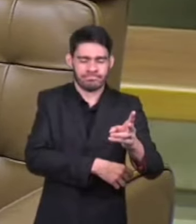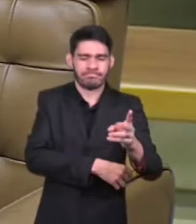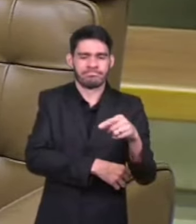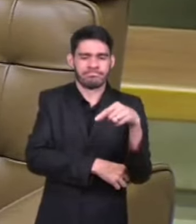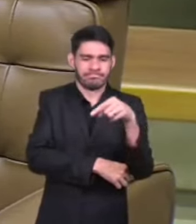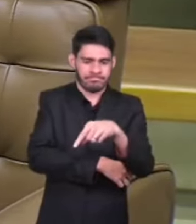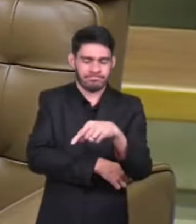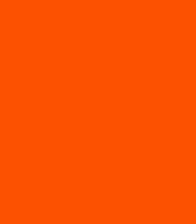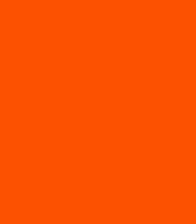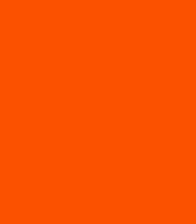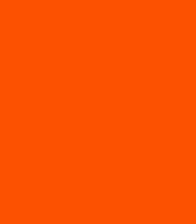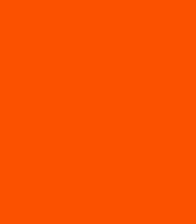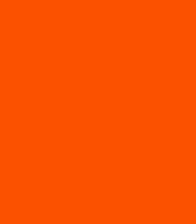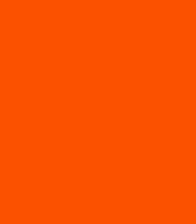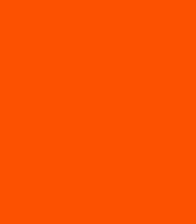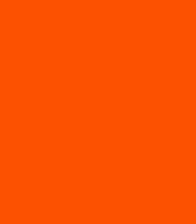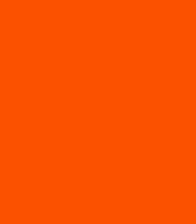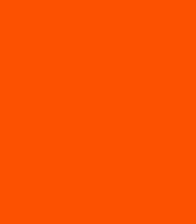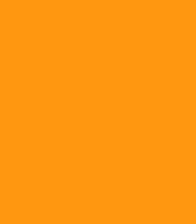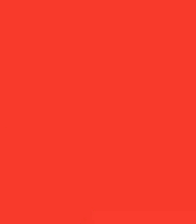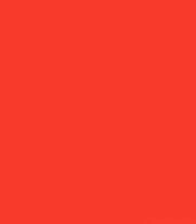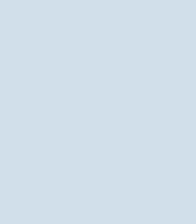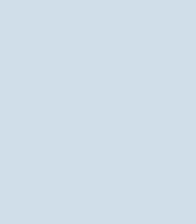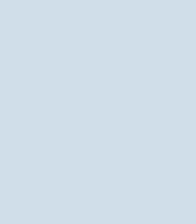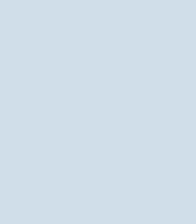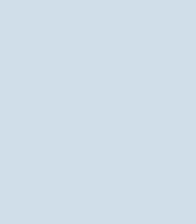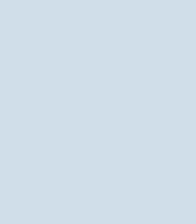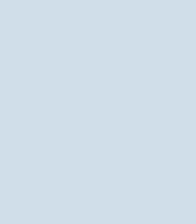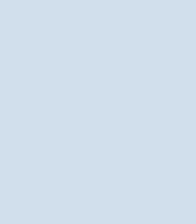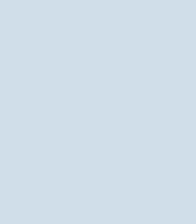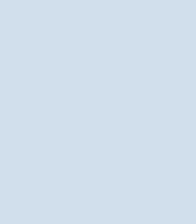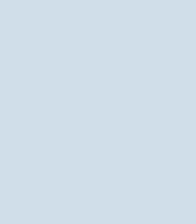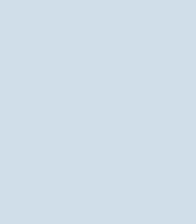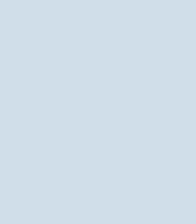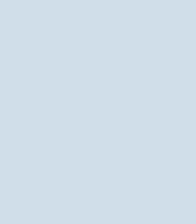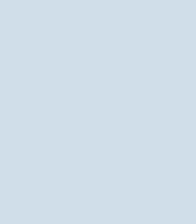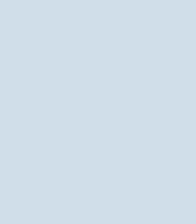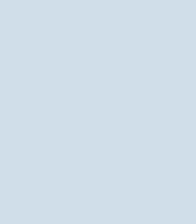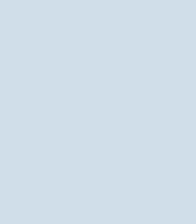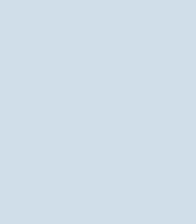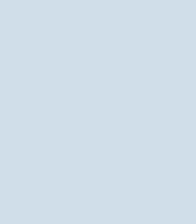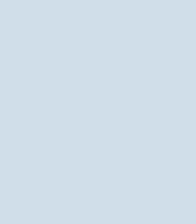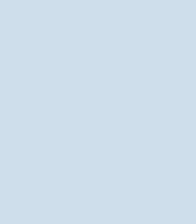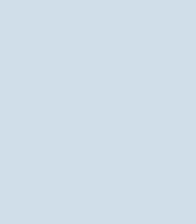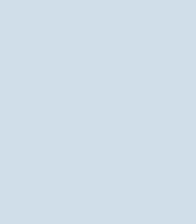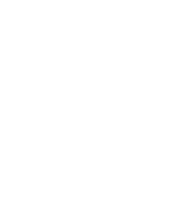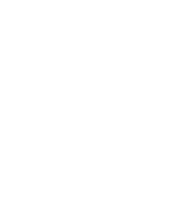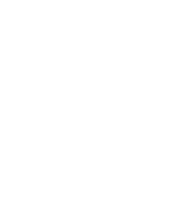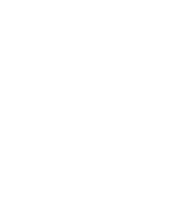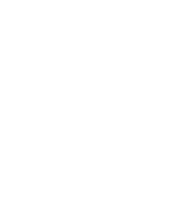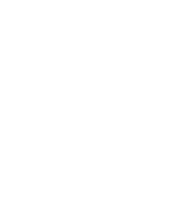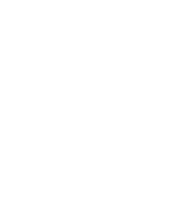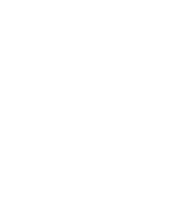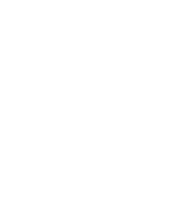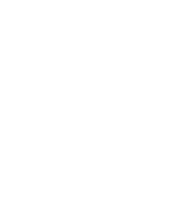de coisa inconstitucional. Poder Monitor. Acesse agora e ganhe 30 dias grátis.